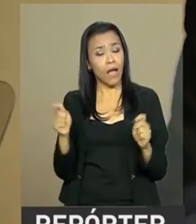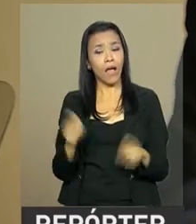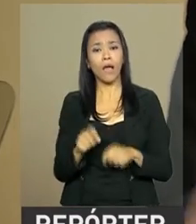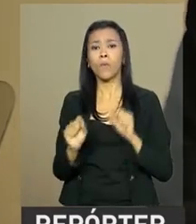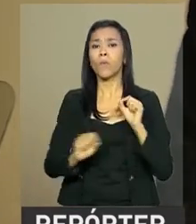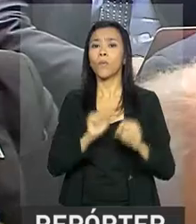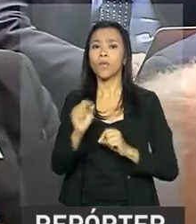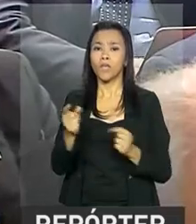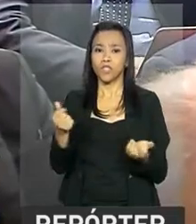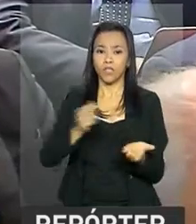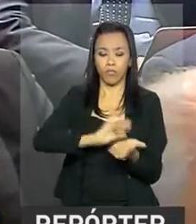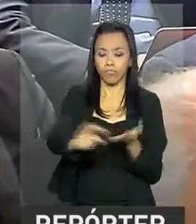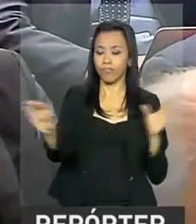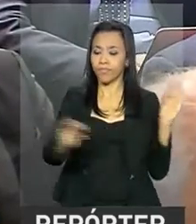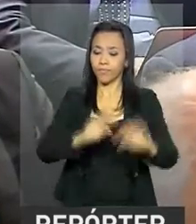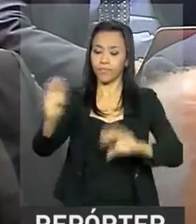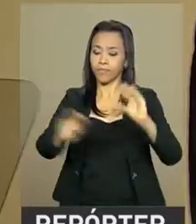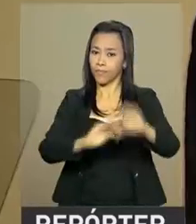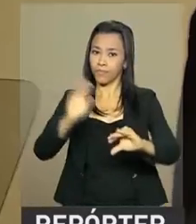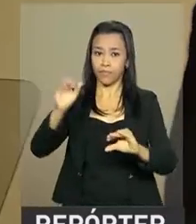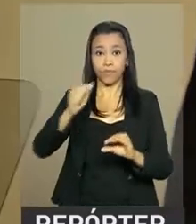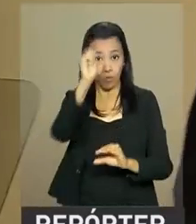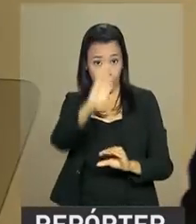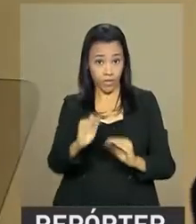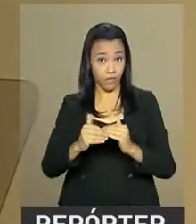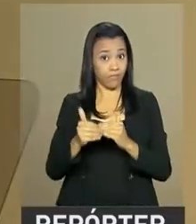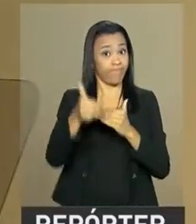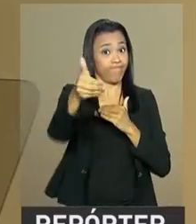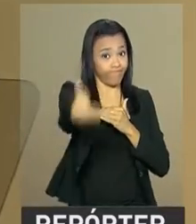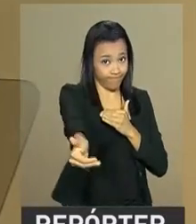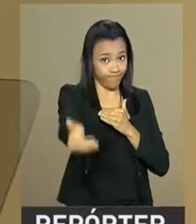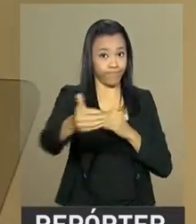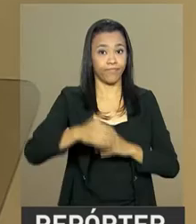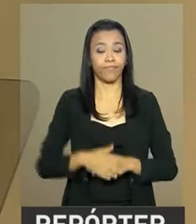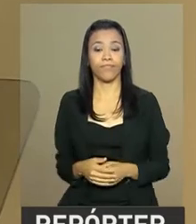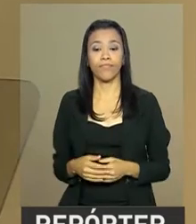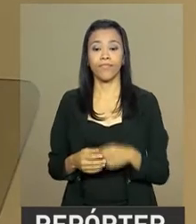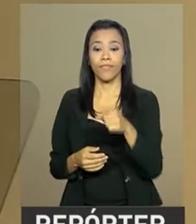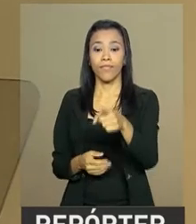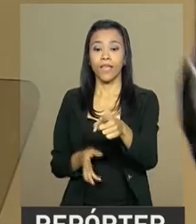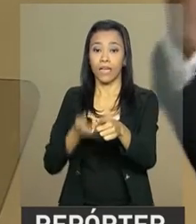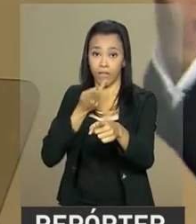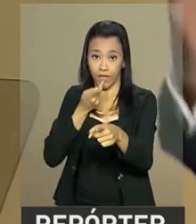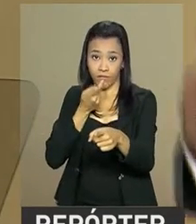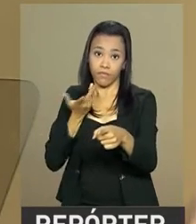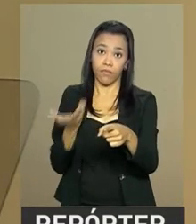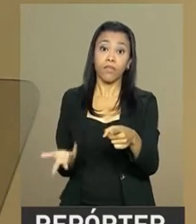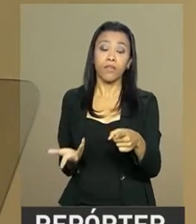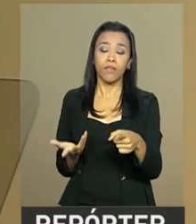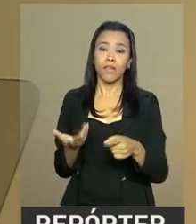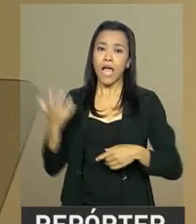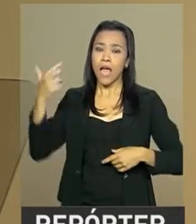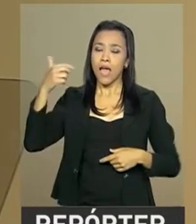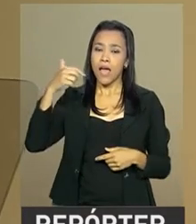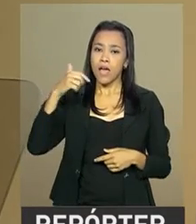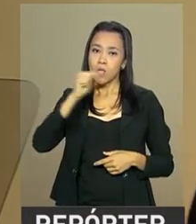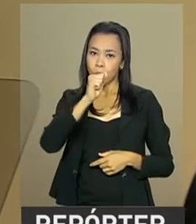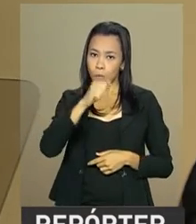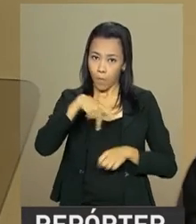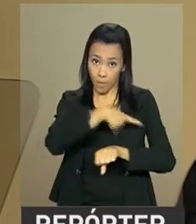investimento no horizonte próximo isso também está dando à o país que fora uma